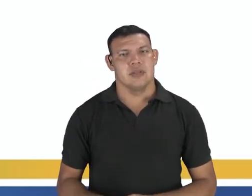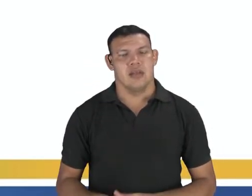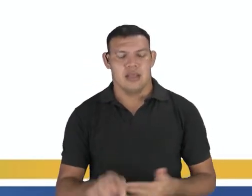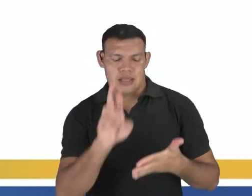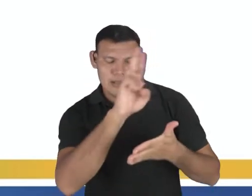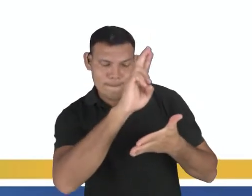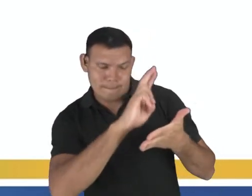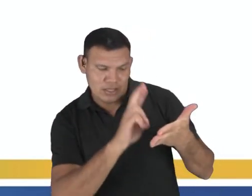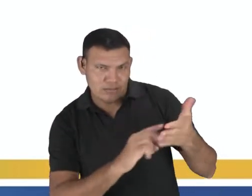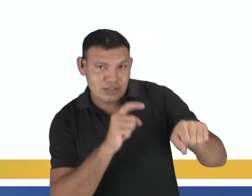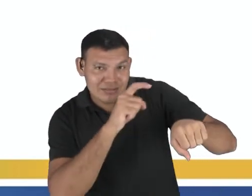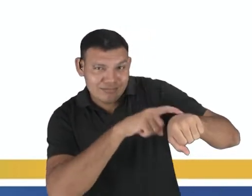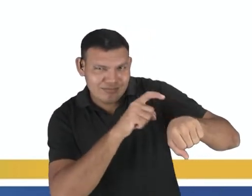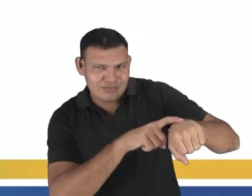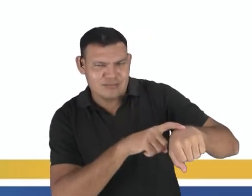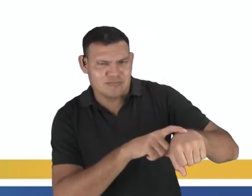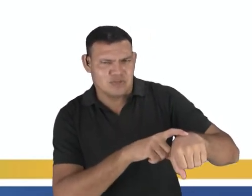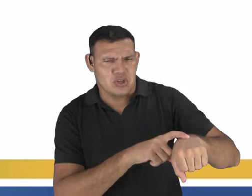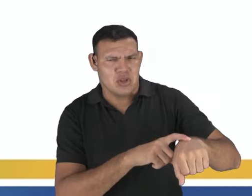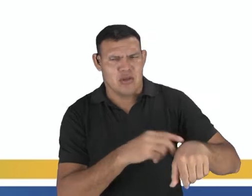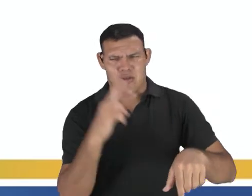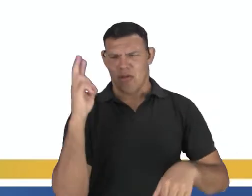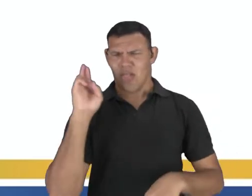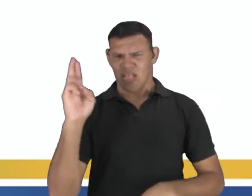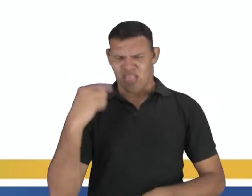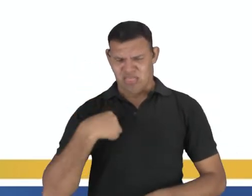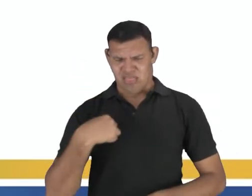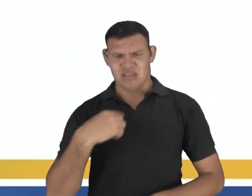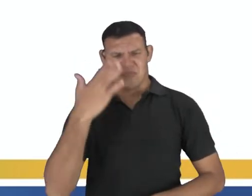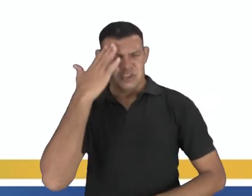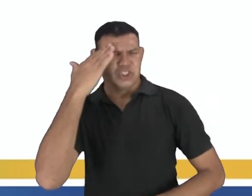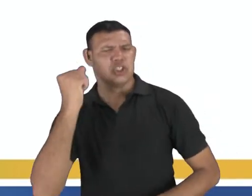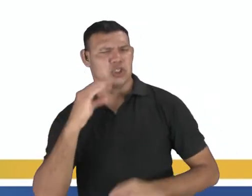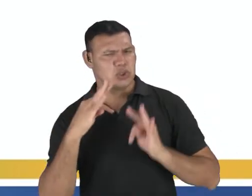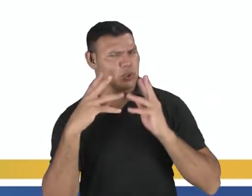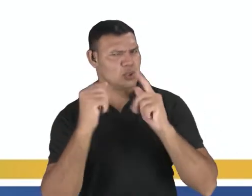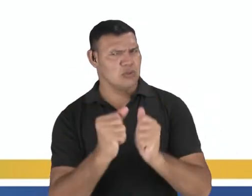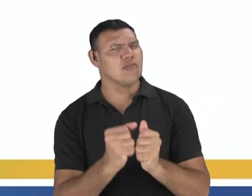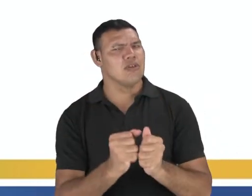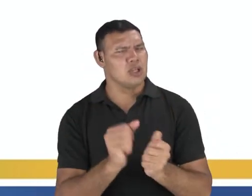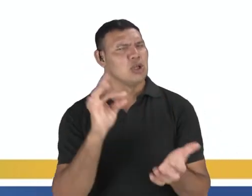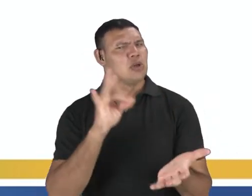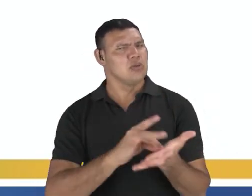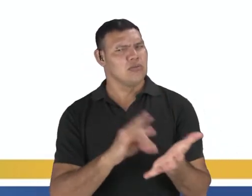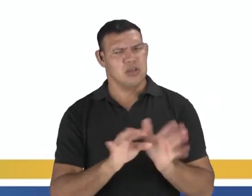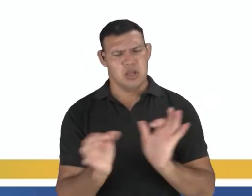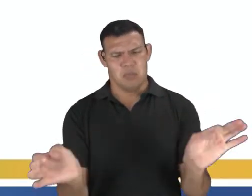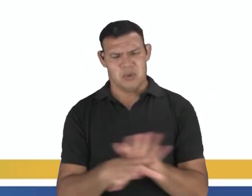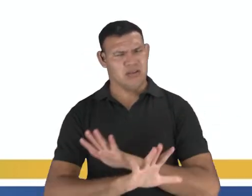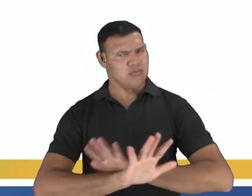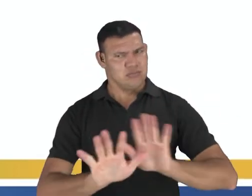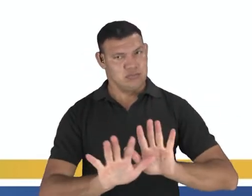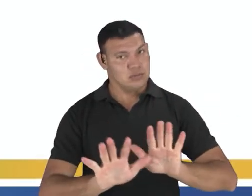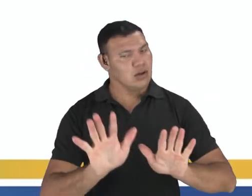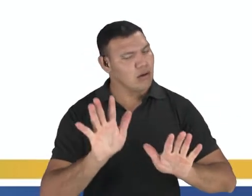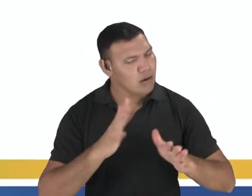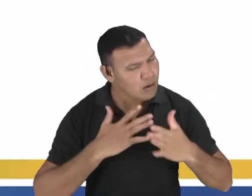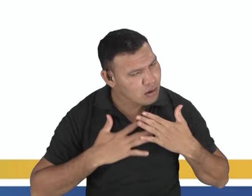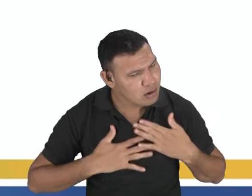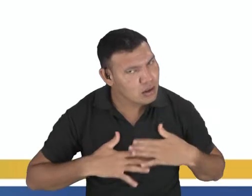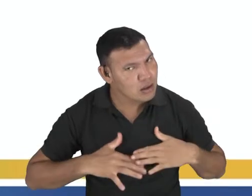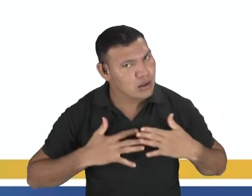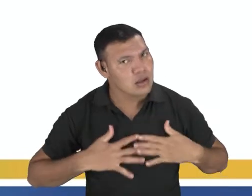como se fosse, na hora de fazer essa redação, não haja como se fosse o dono da razão, né? O dono da verdade. É isso, pronto e